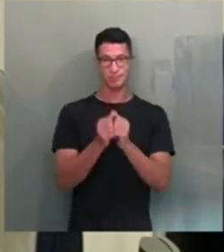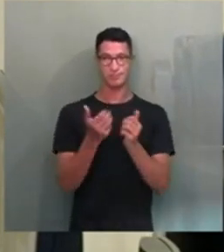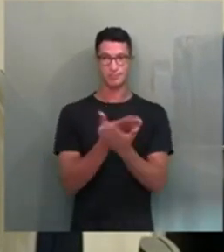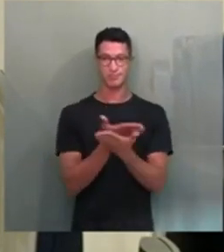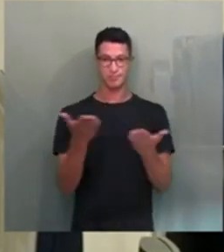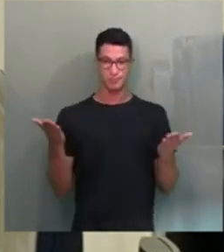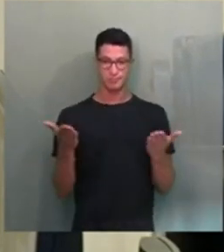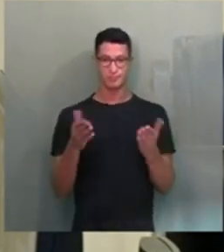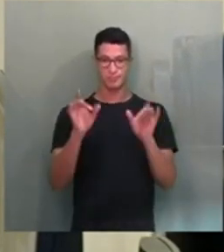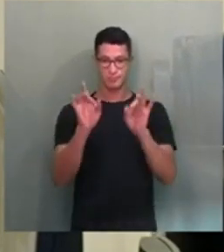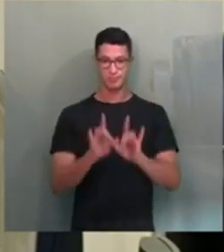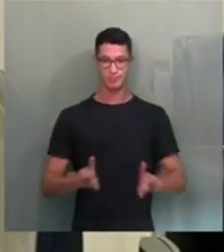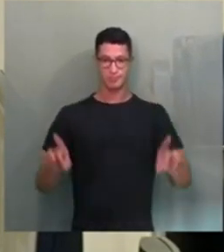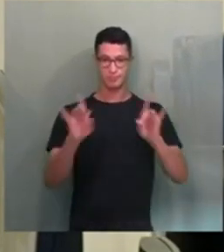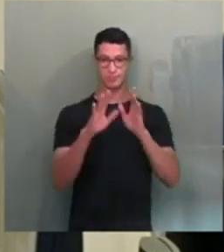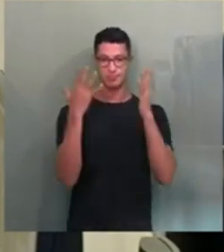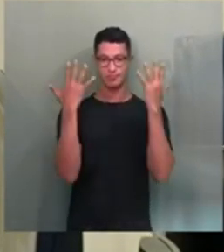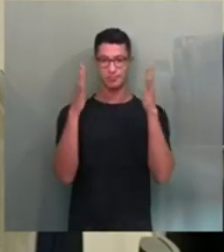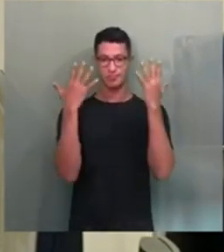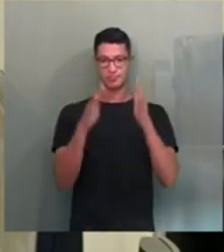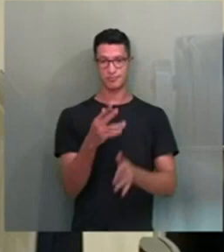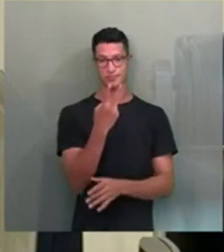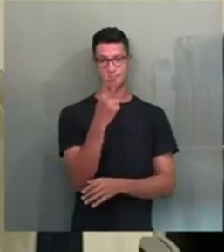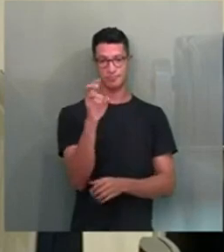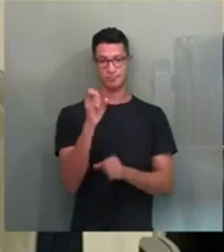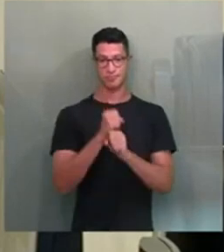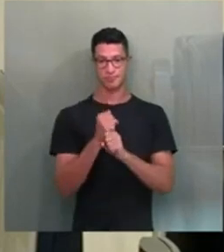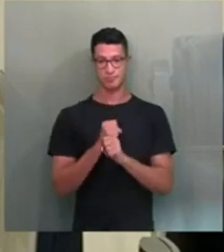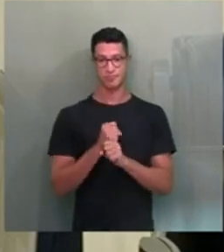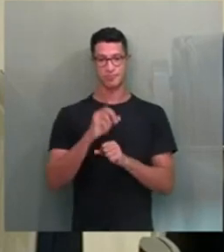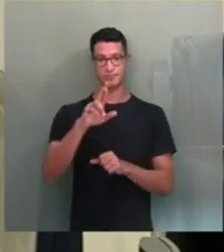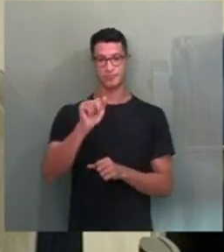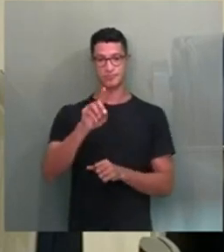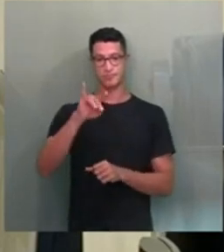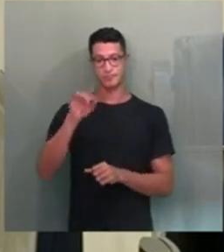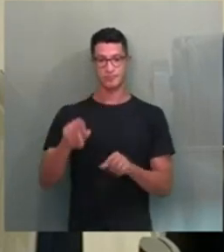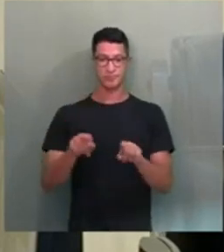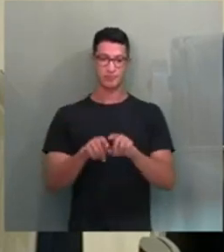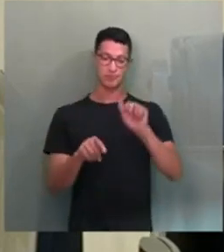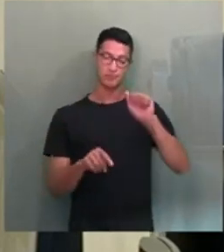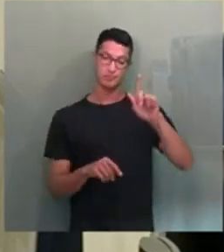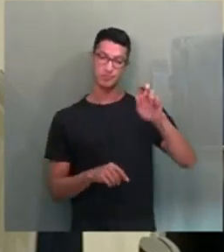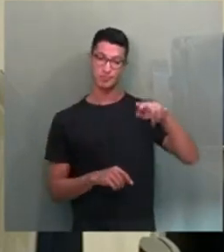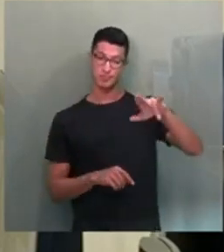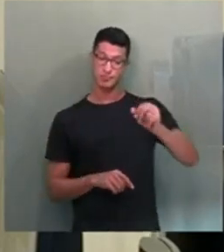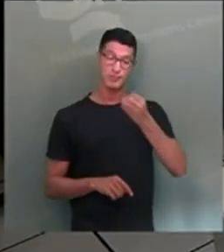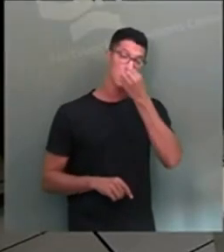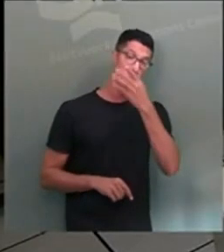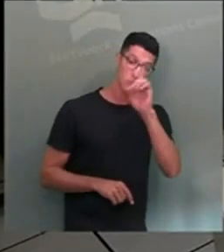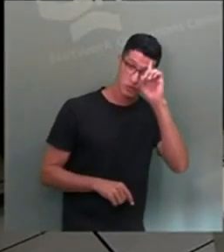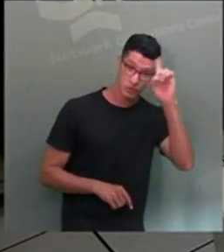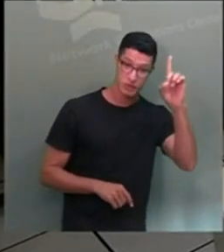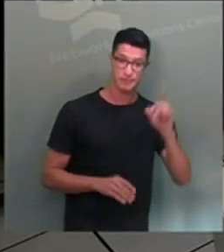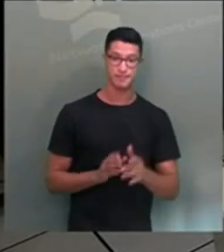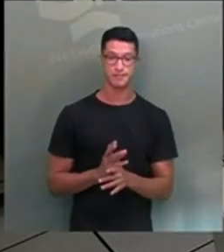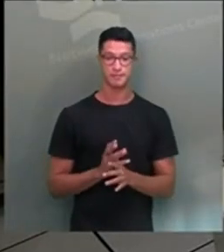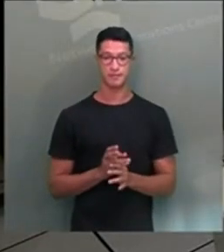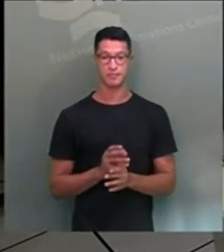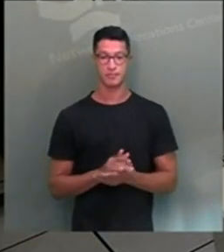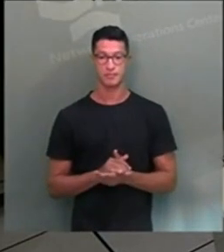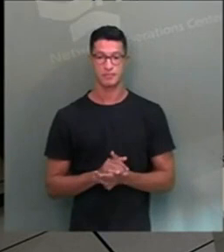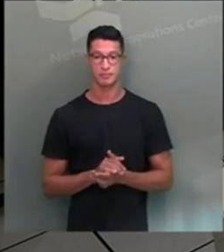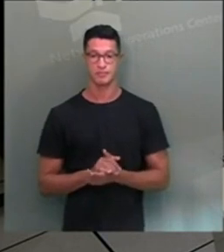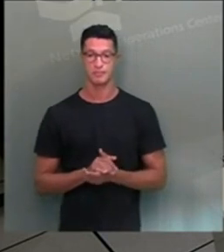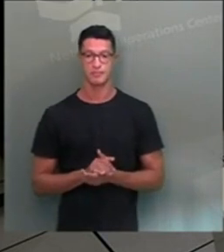sessão especial de comemoração dos 25 anos da Rádio Senado e da Agência Senado. Muito bom dia, Ilana.